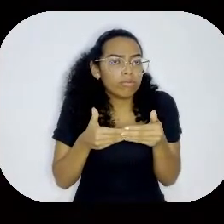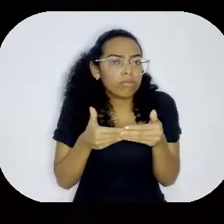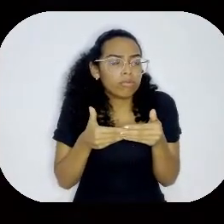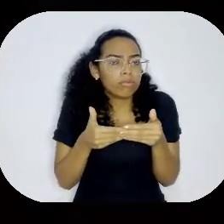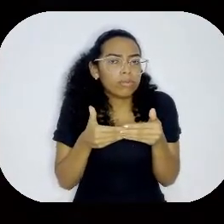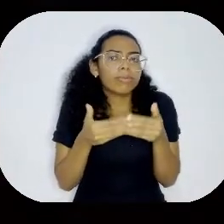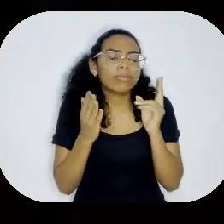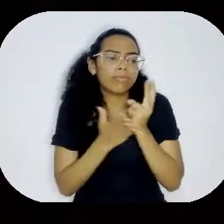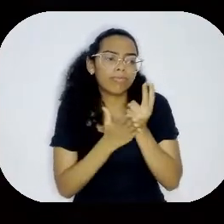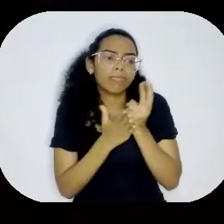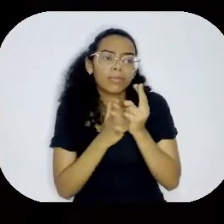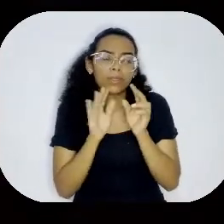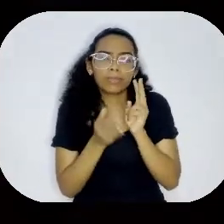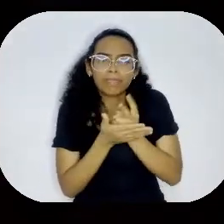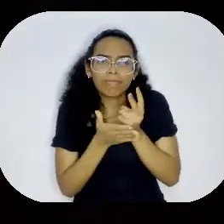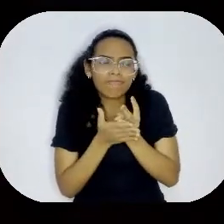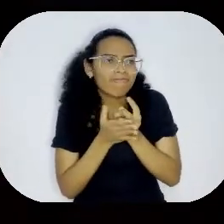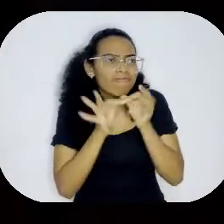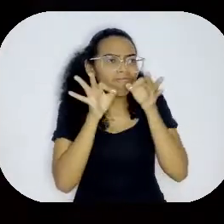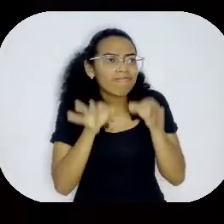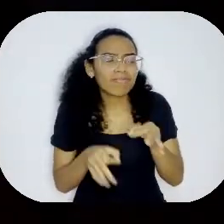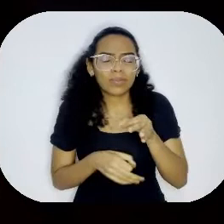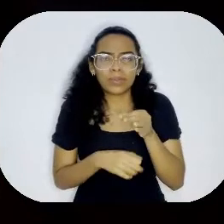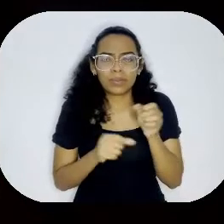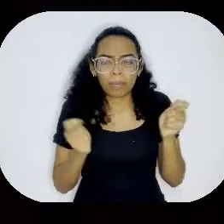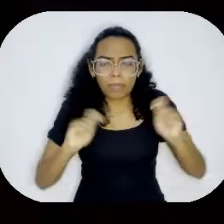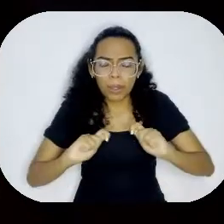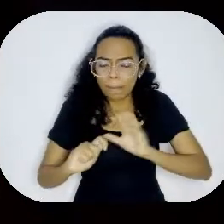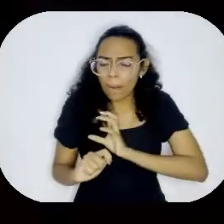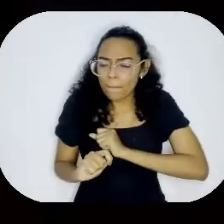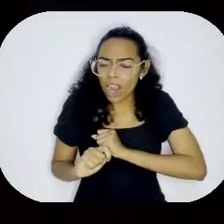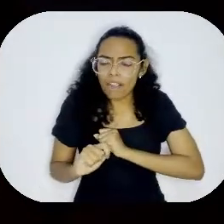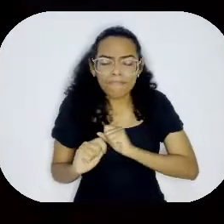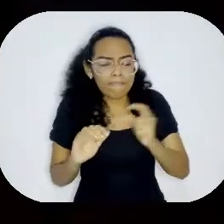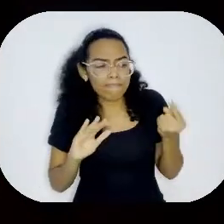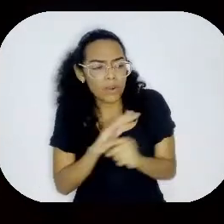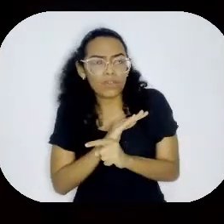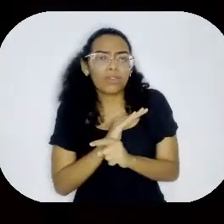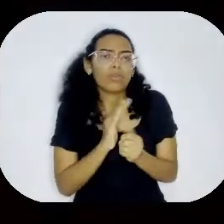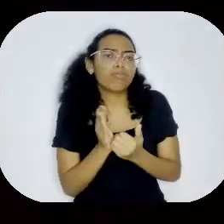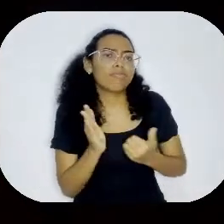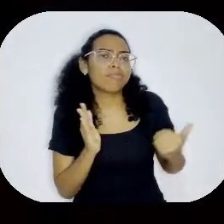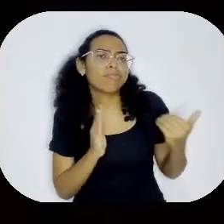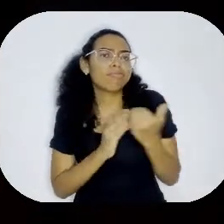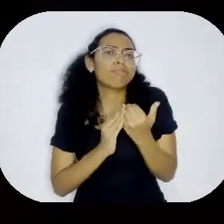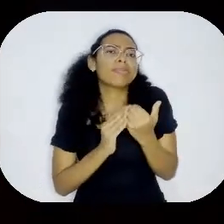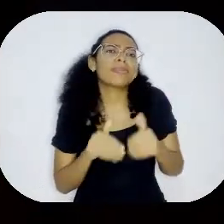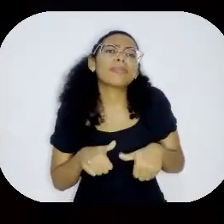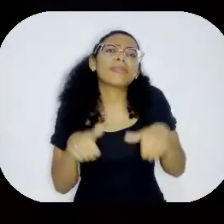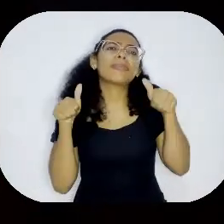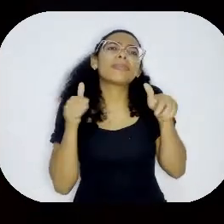na medida mais precisa que eu puder, mas amar-te sem medida e ficar na tua vida da maneira